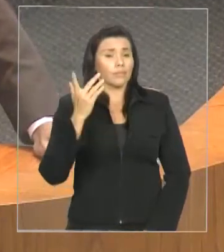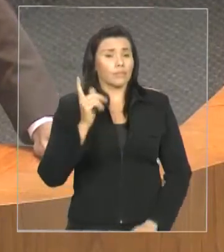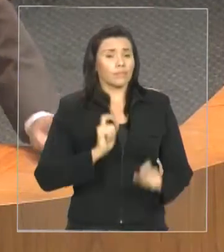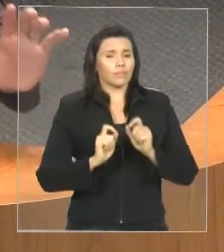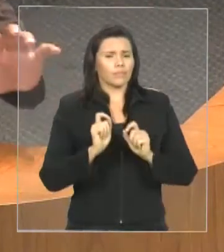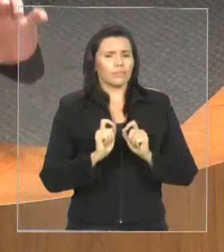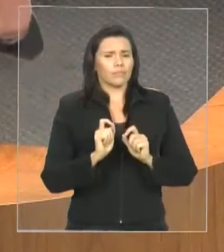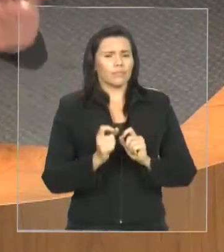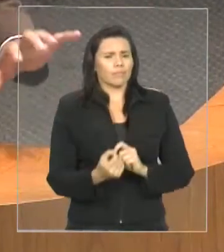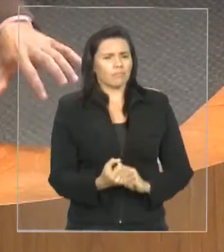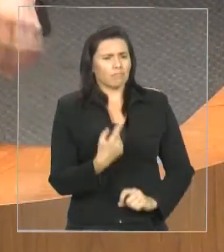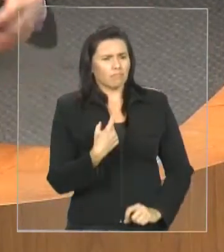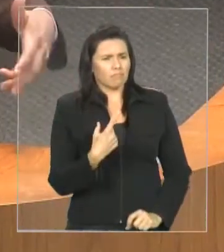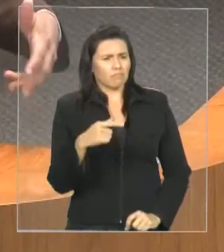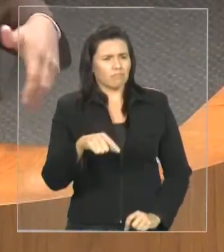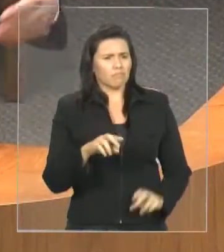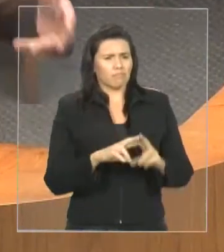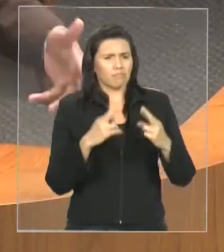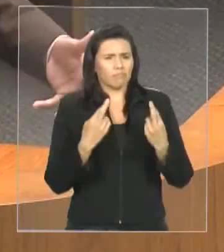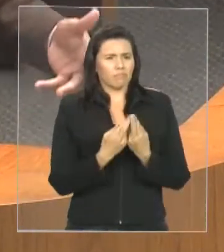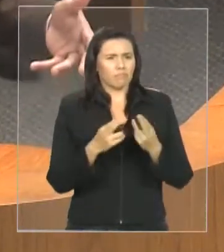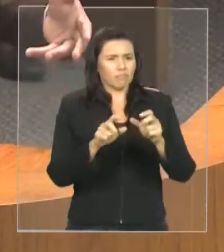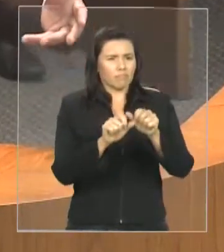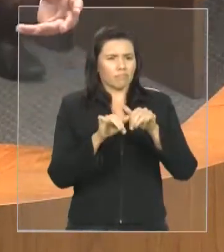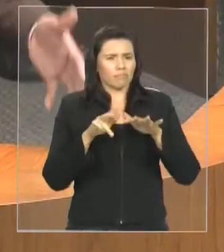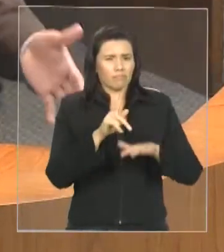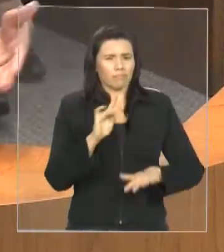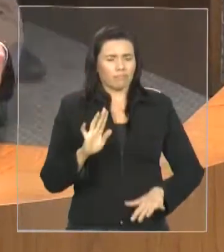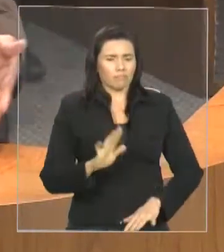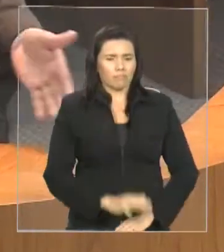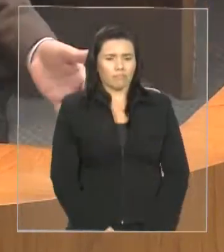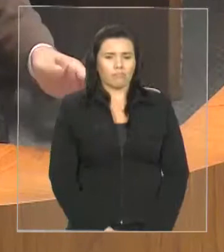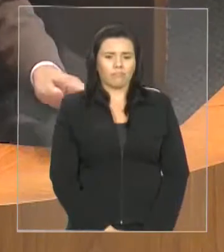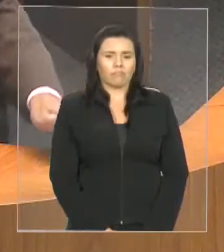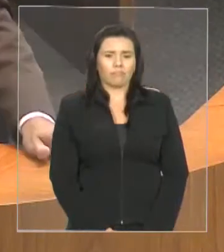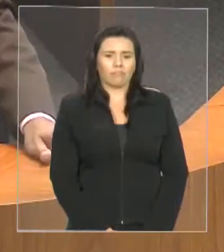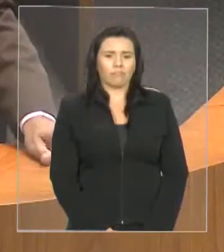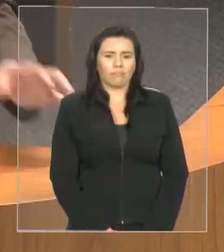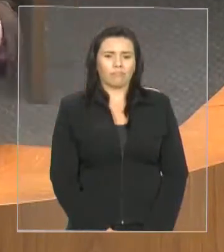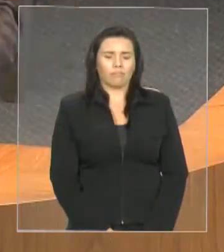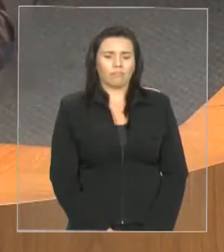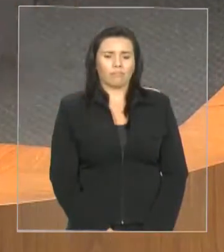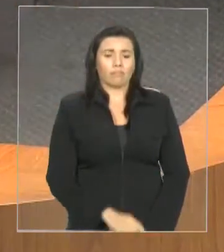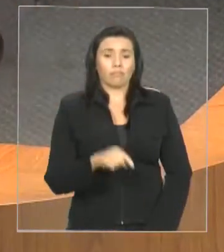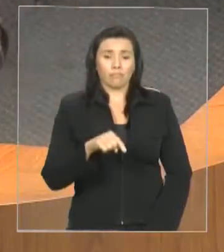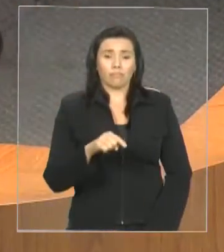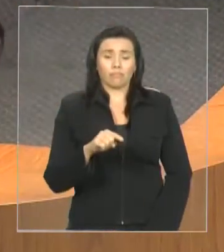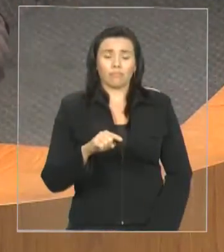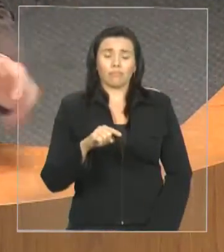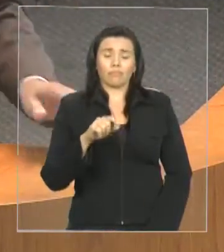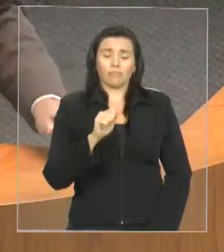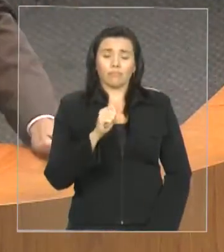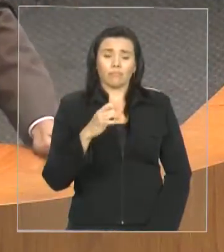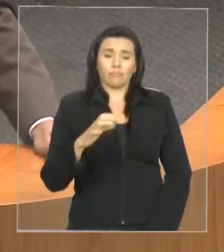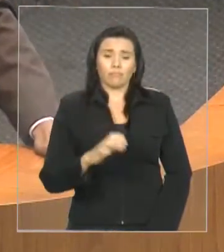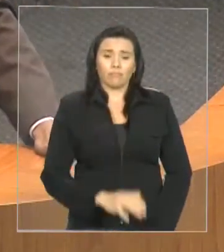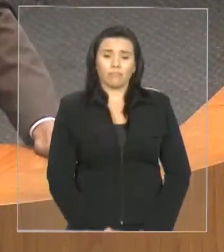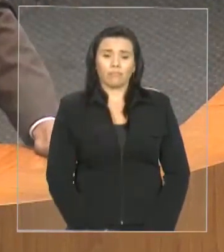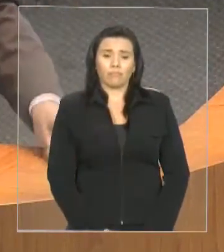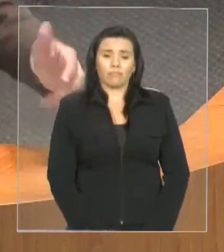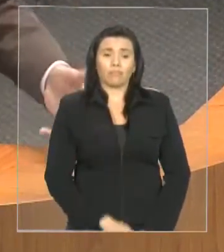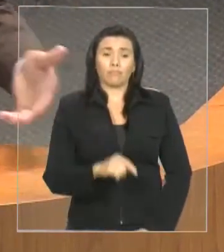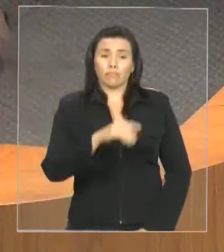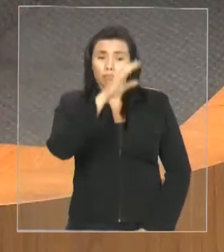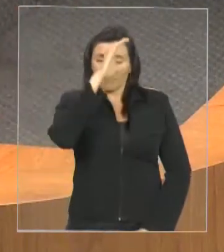atípica. Uma reunião, uma audiência pública para tratar dos postos de emprego na cidade de Açailândia, e professores e alunos ocuparam a Câmara